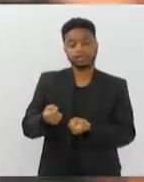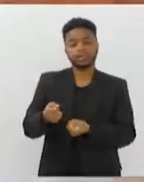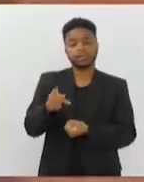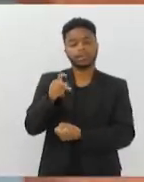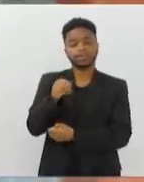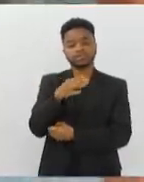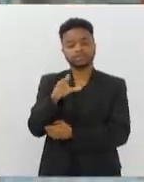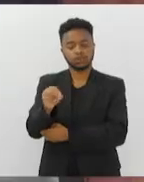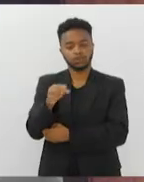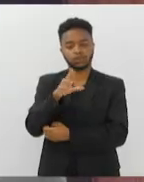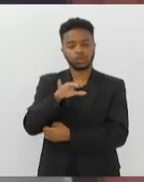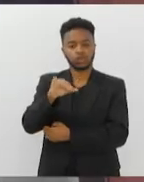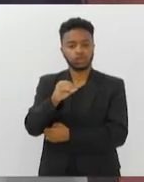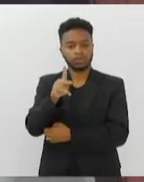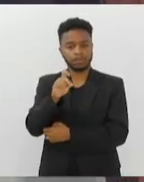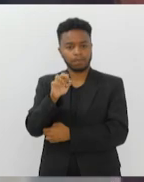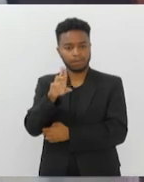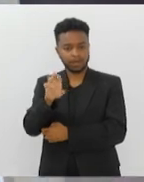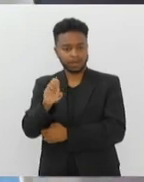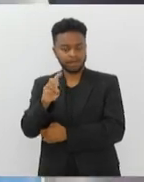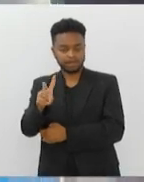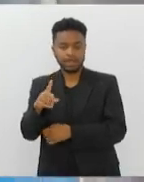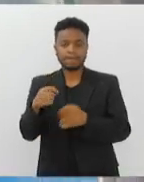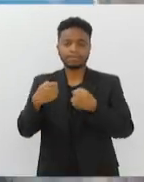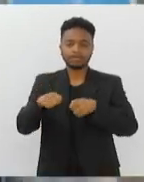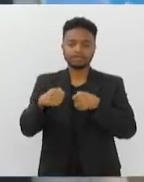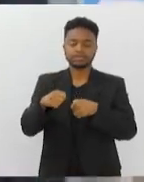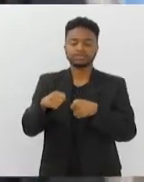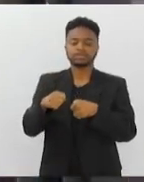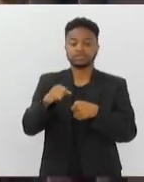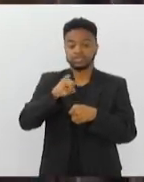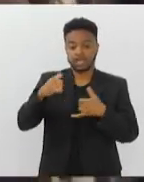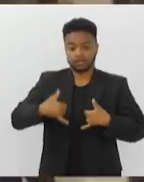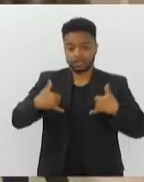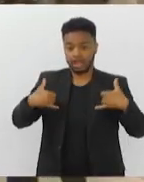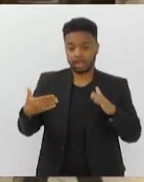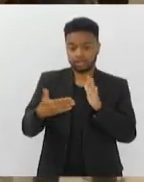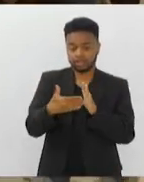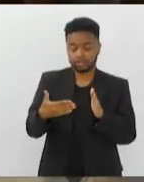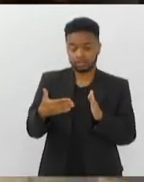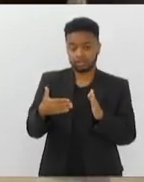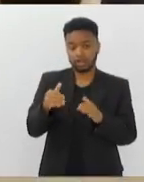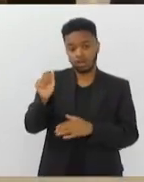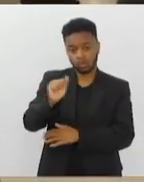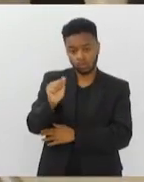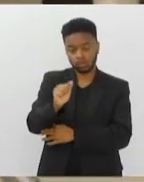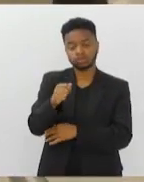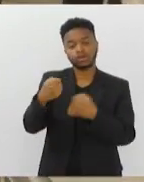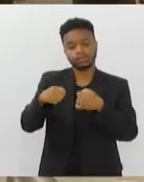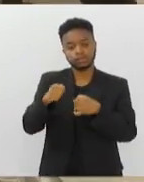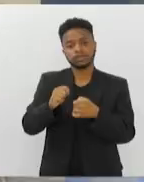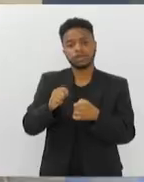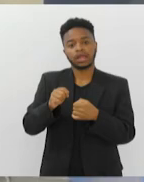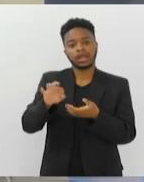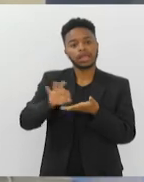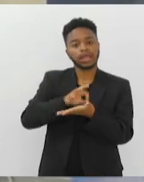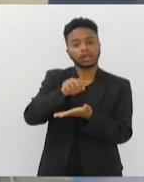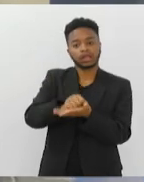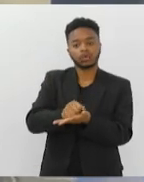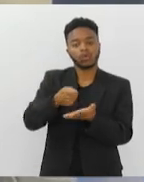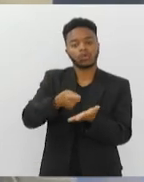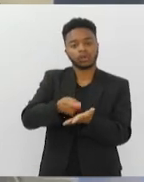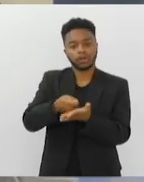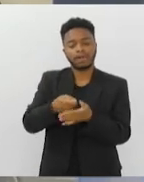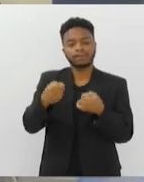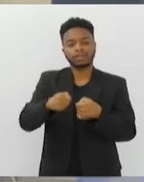fazem aniversário em agosto devem realizar até o fim do mês o recenseamento obrigatório. Os cerca de 6.600 pensionistas têm que comparecer